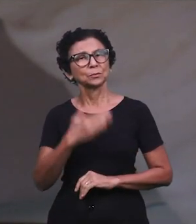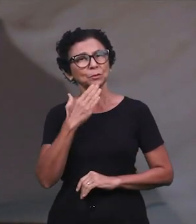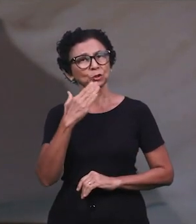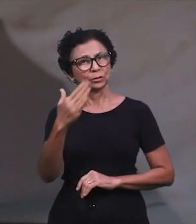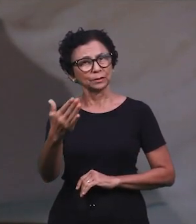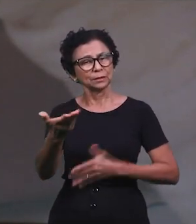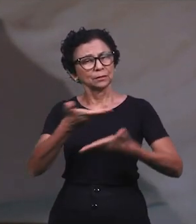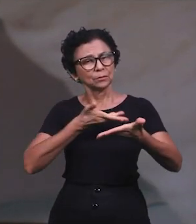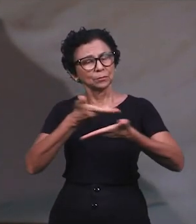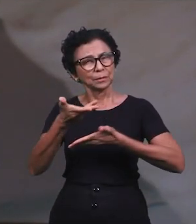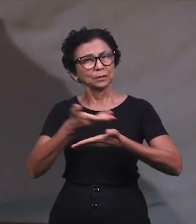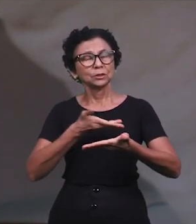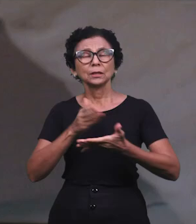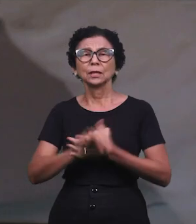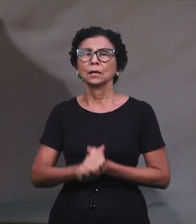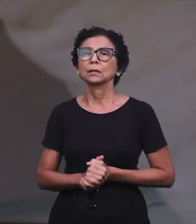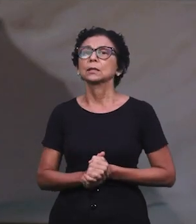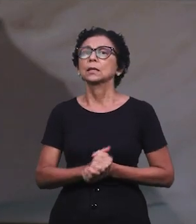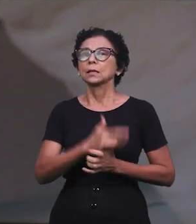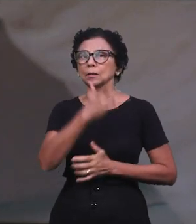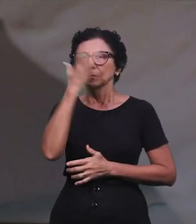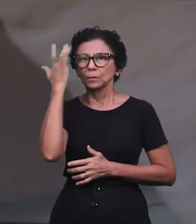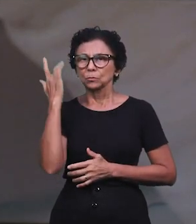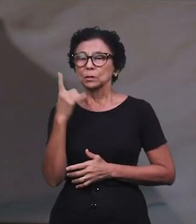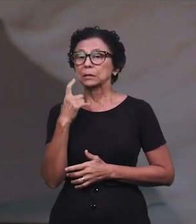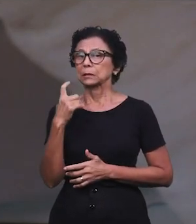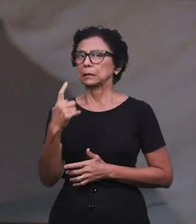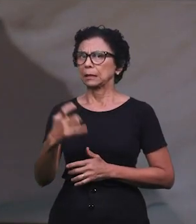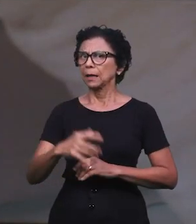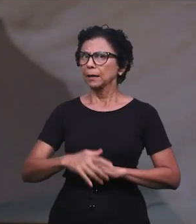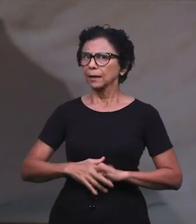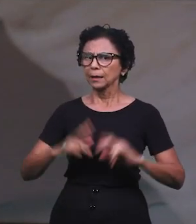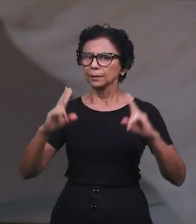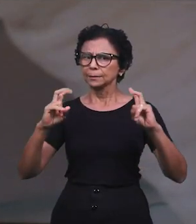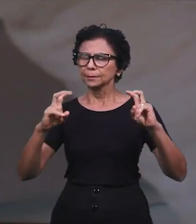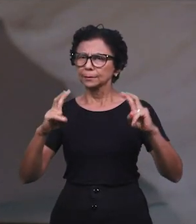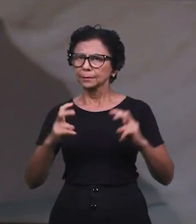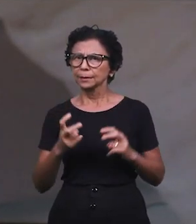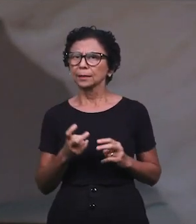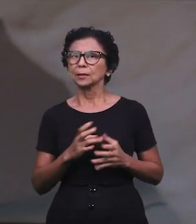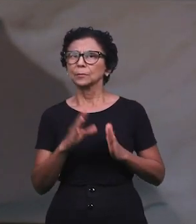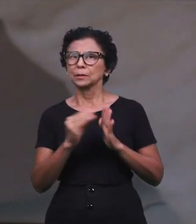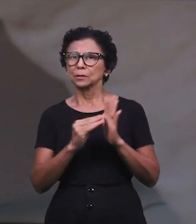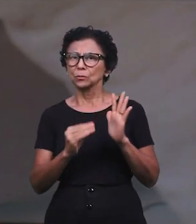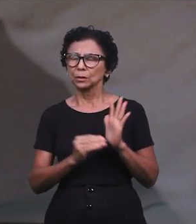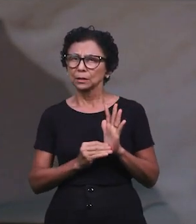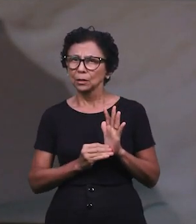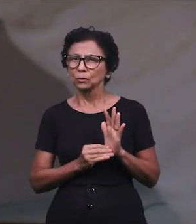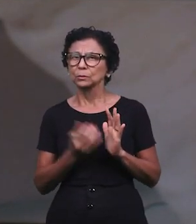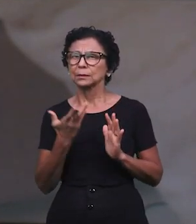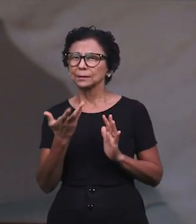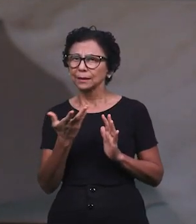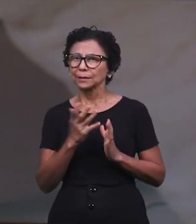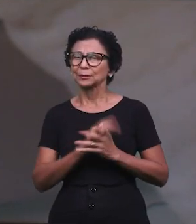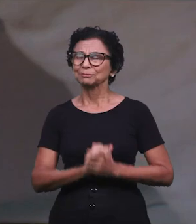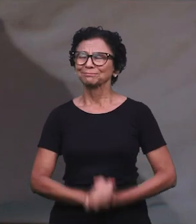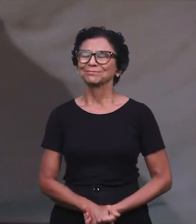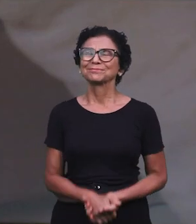muitas pessoas que se interessam por esse tema e querem receber esse conteúdo que nós estamos preparando para vocês, tudo